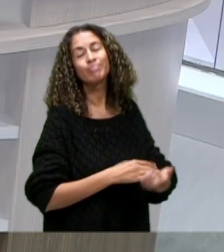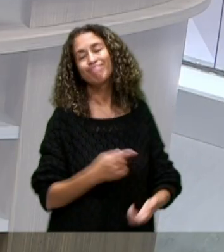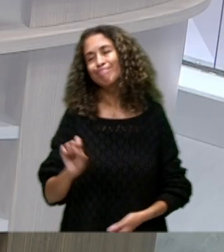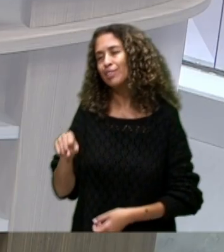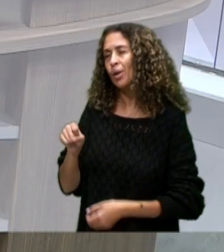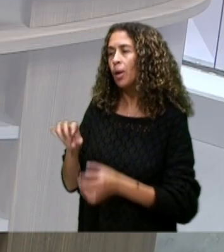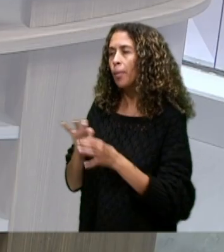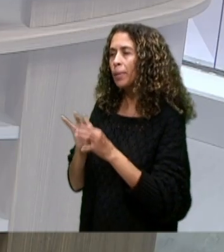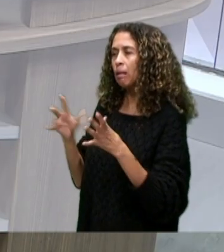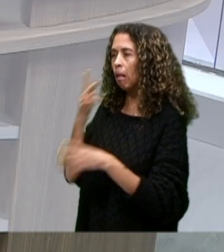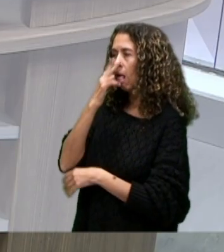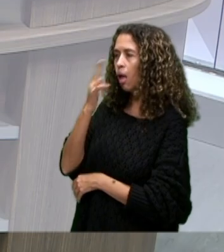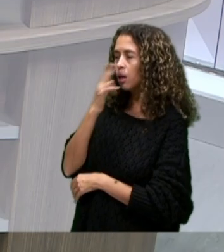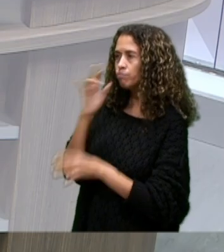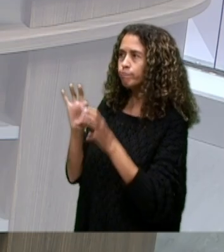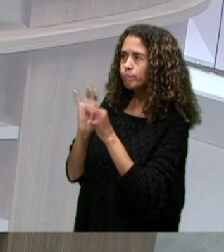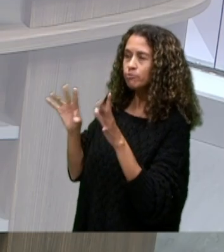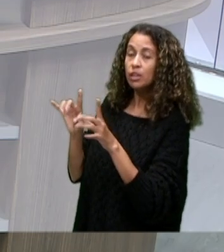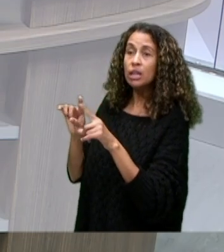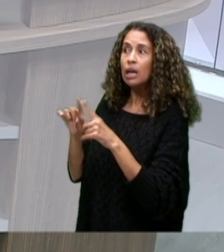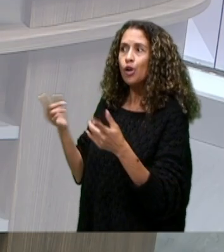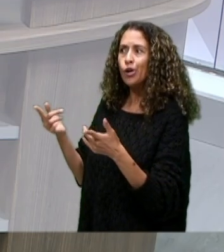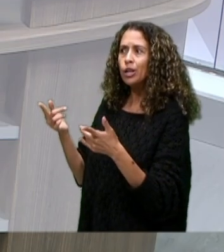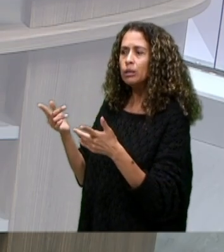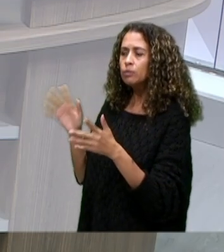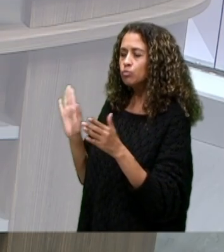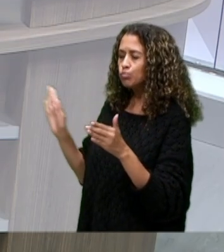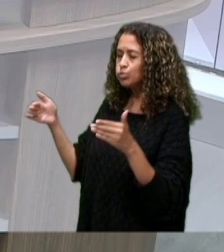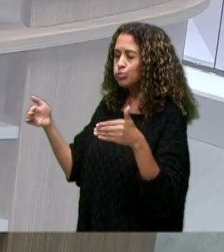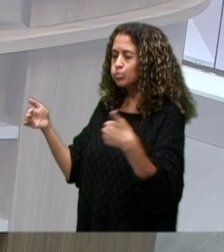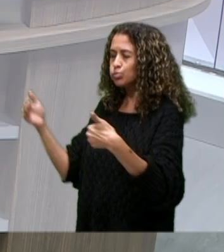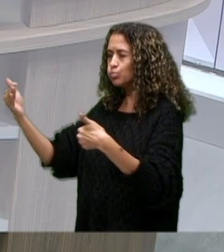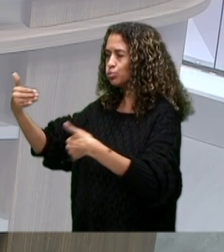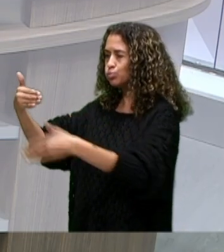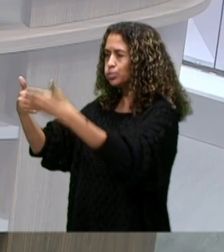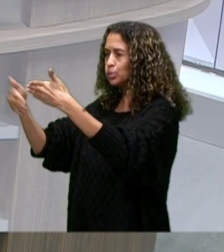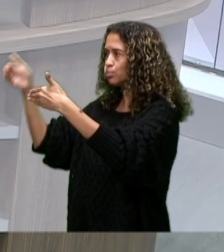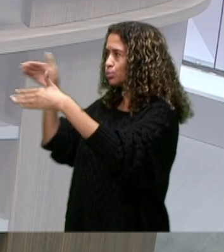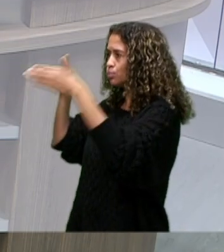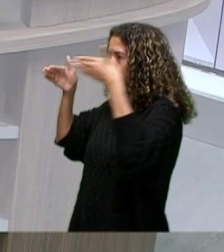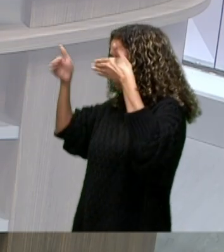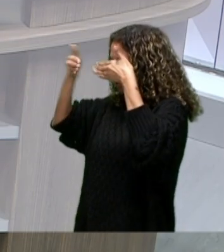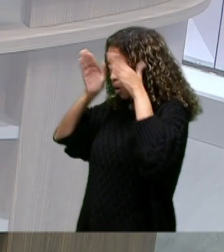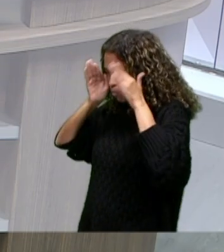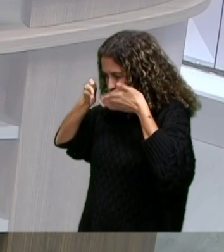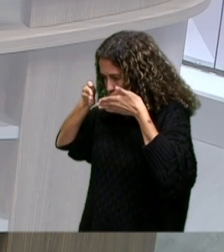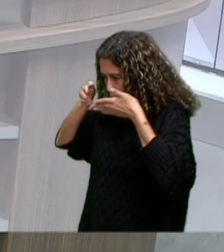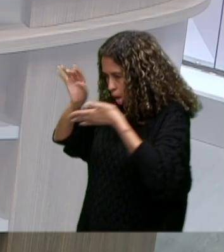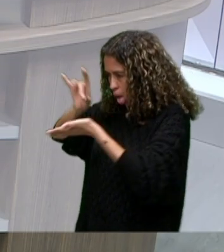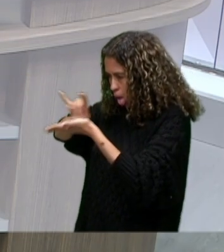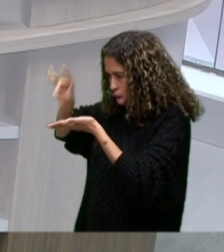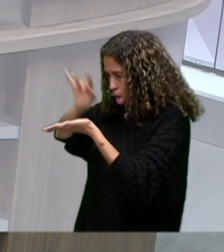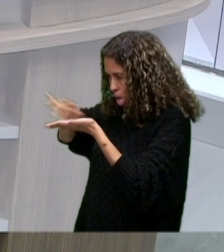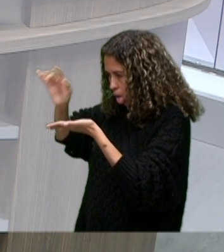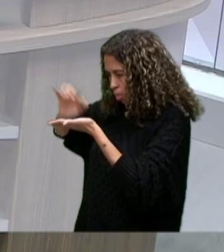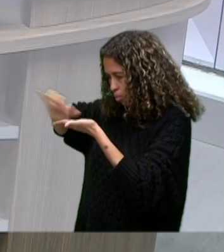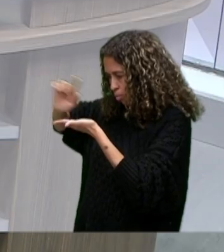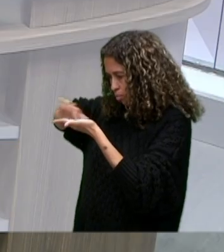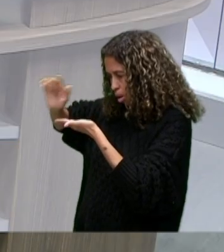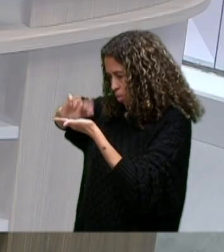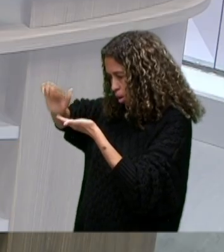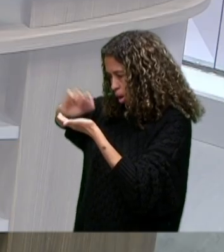sendo mais tolhido e cercado até o que tem a gente hoje. É só rede social, a internet é rede social e rede social. É só isso,